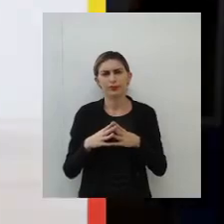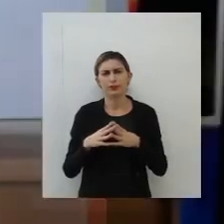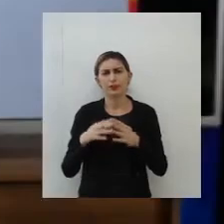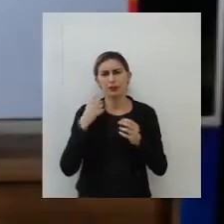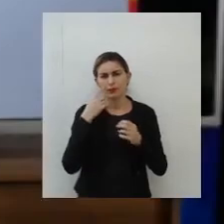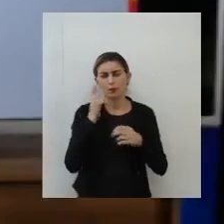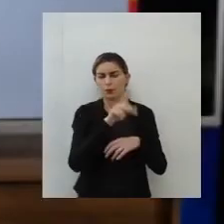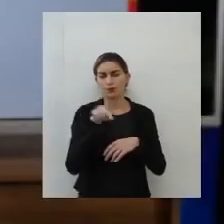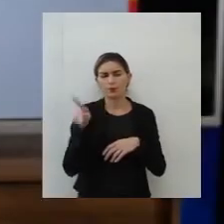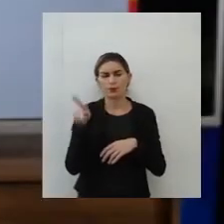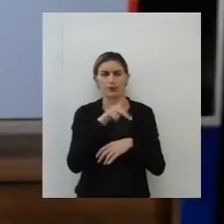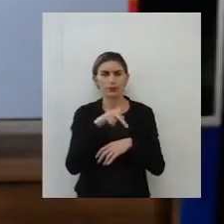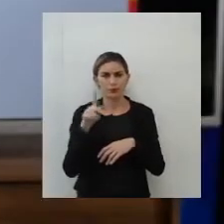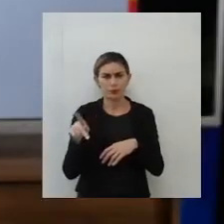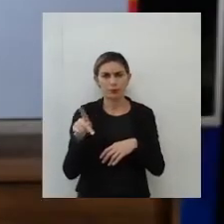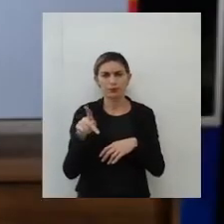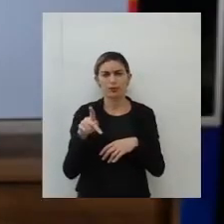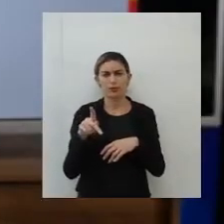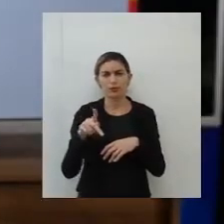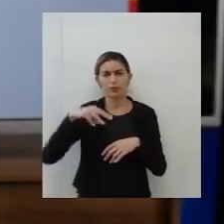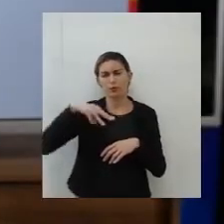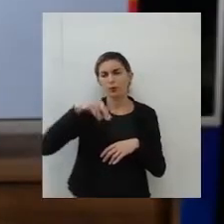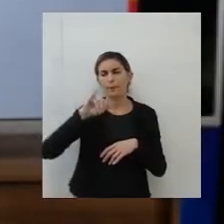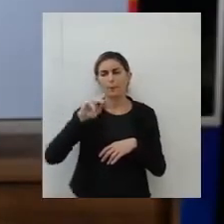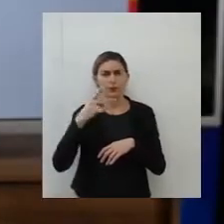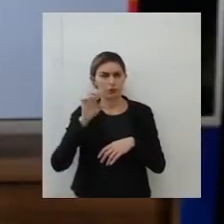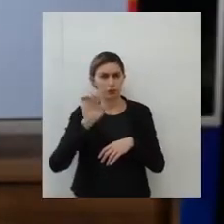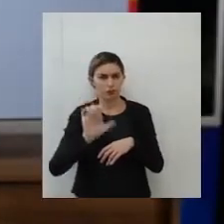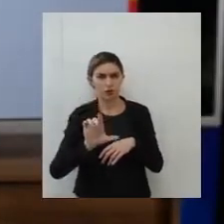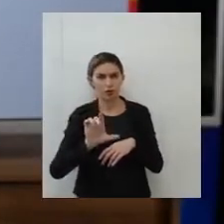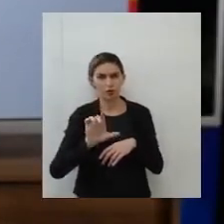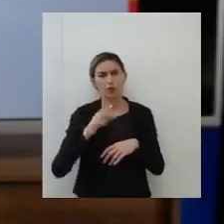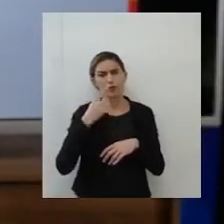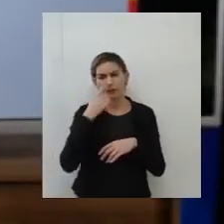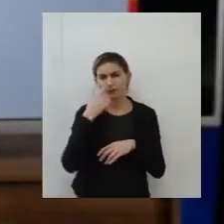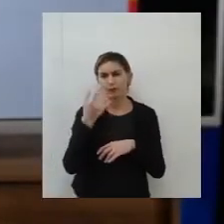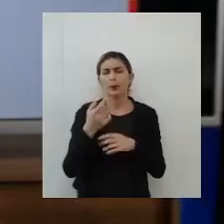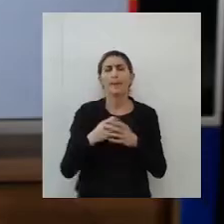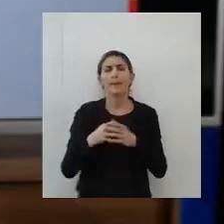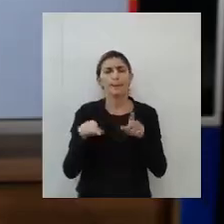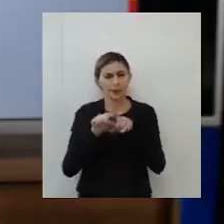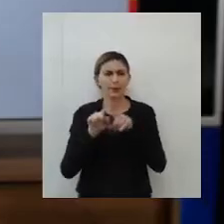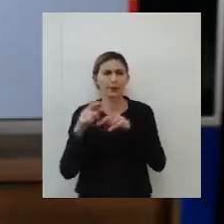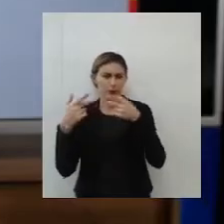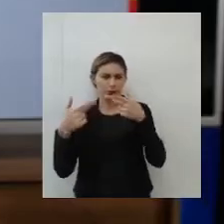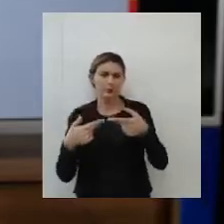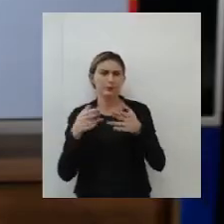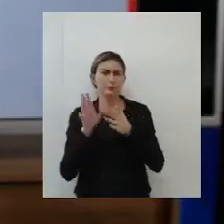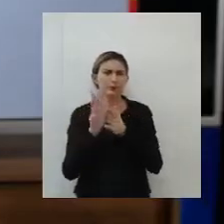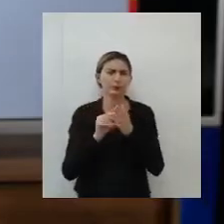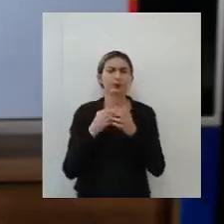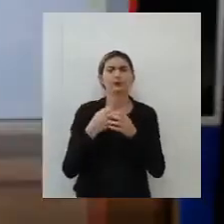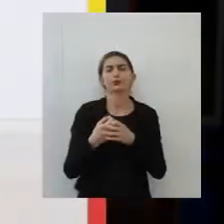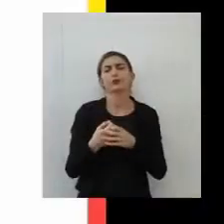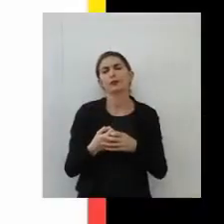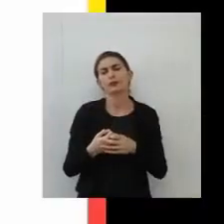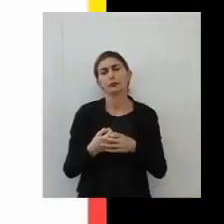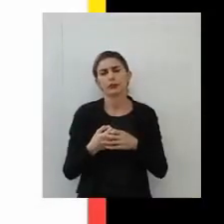do professor Michel de Piazza. Então, também do Jorge Duby, mas ele faz um recorte do recorte.